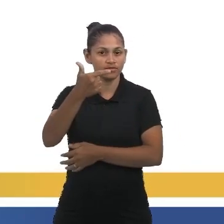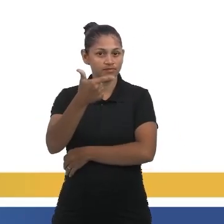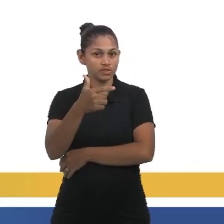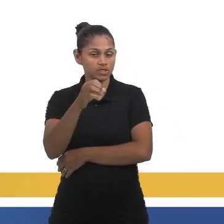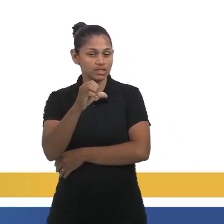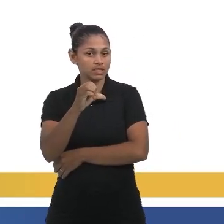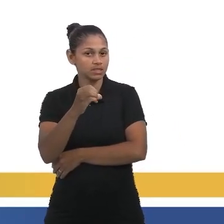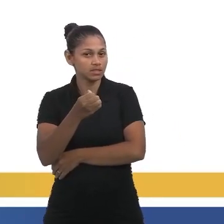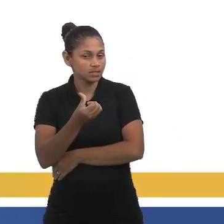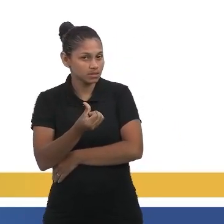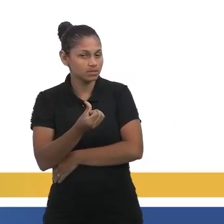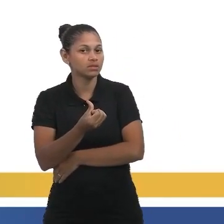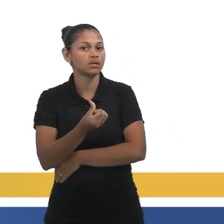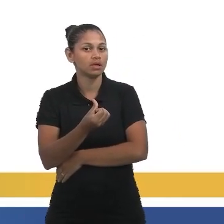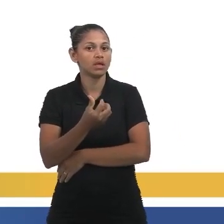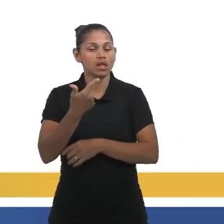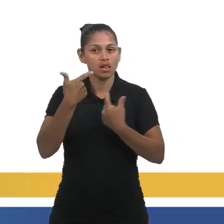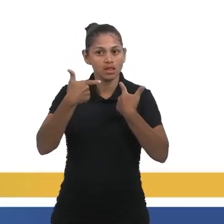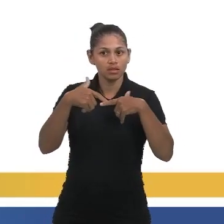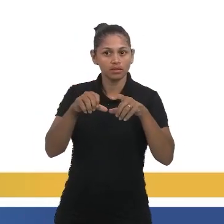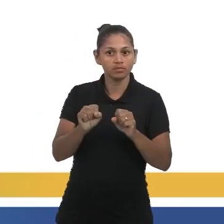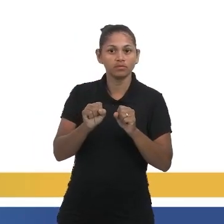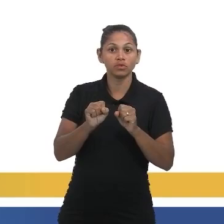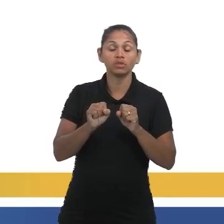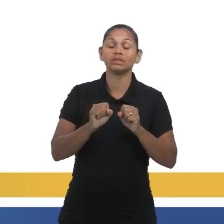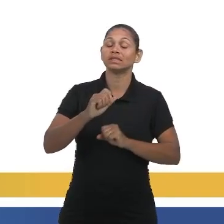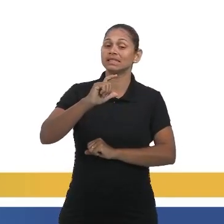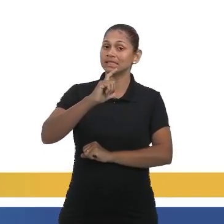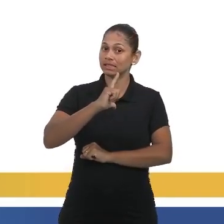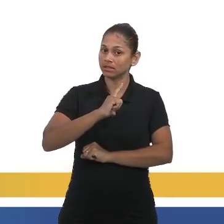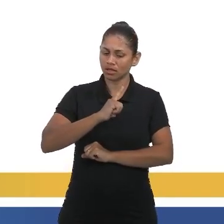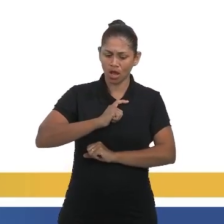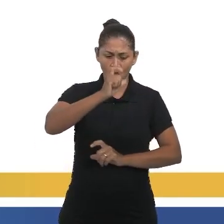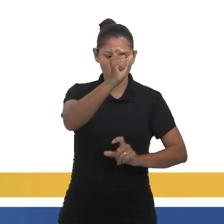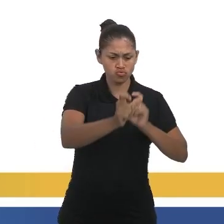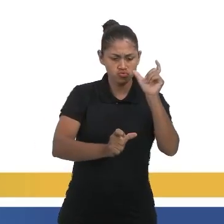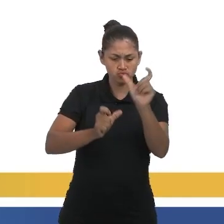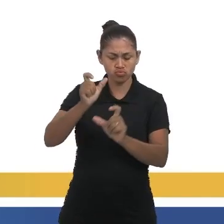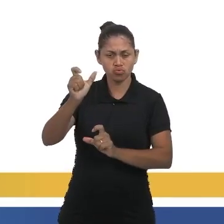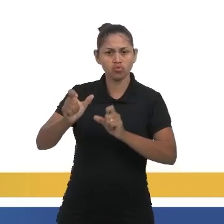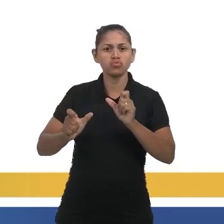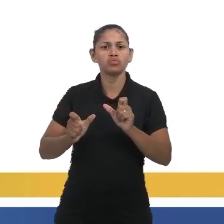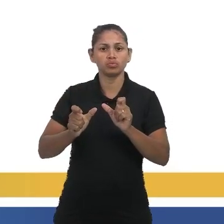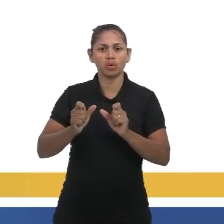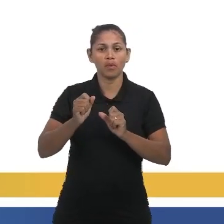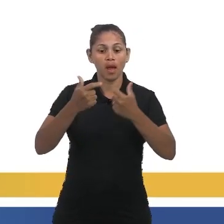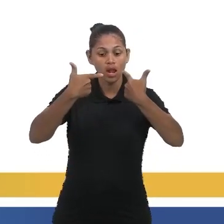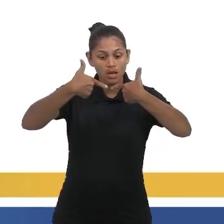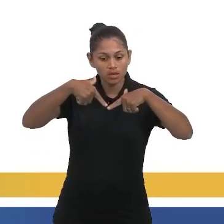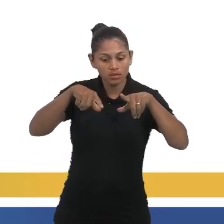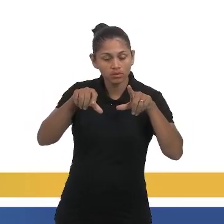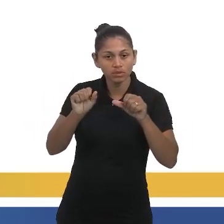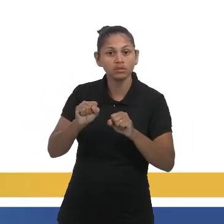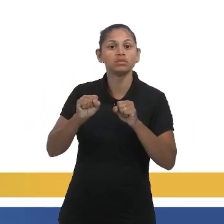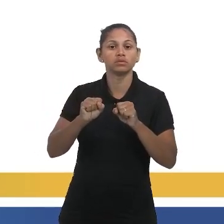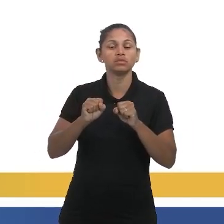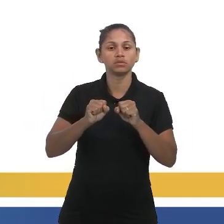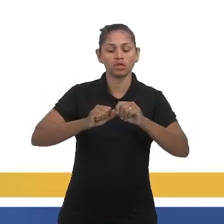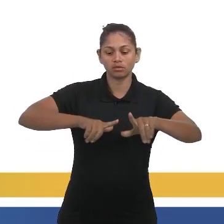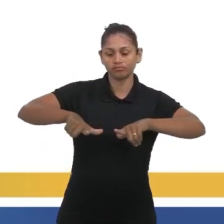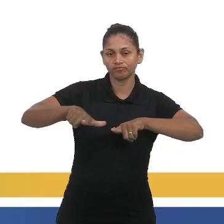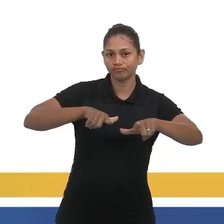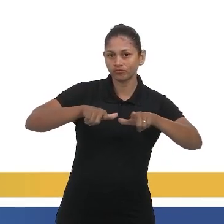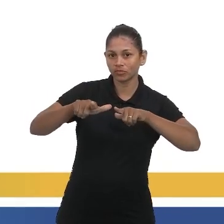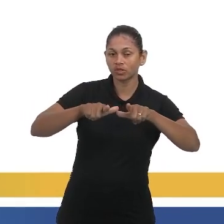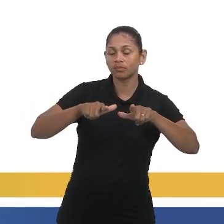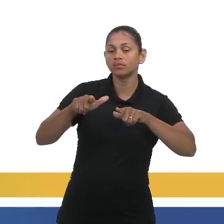enorme equipe de linguistas distribuídos globalmente, trabalhando como subcontratados que